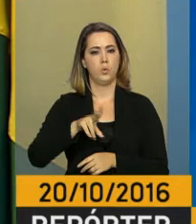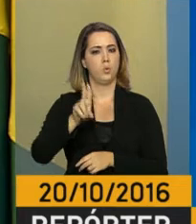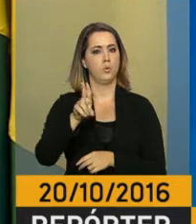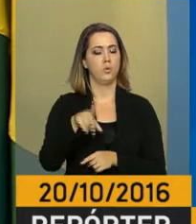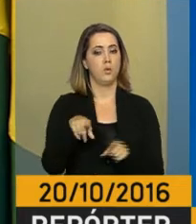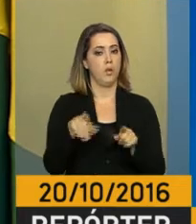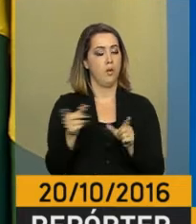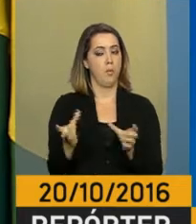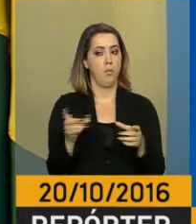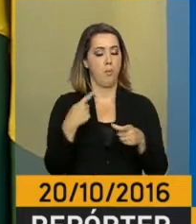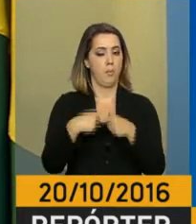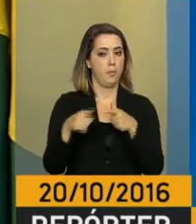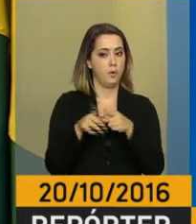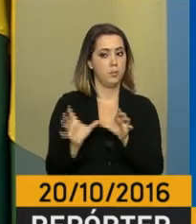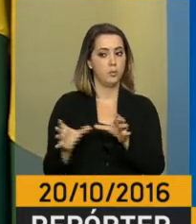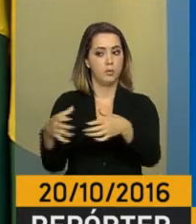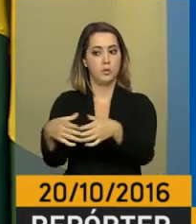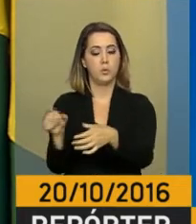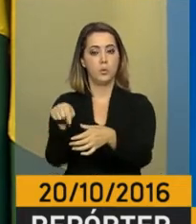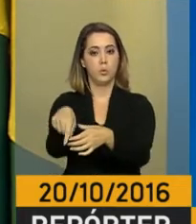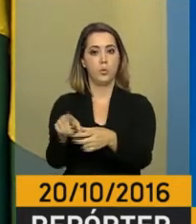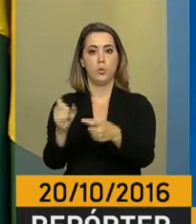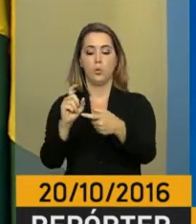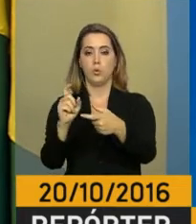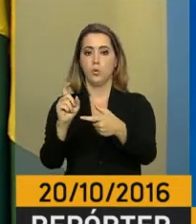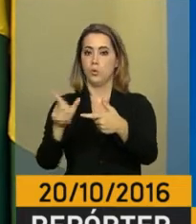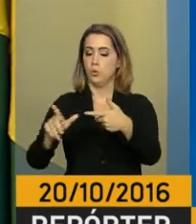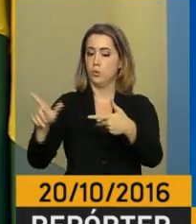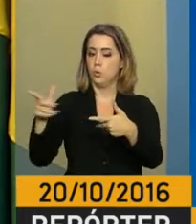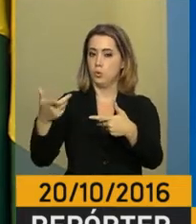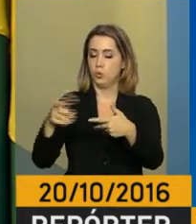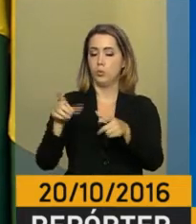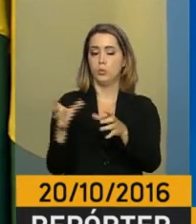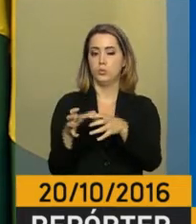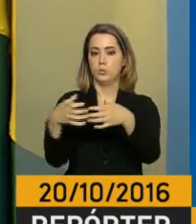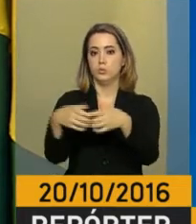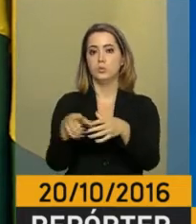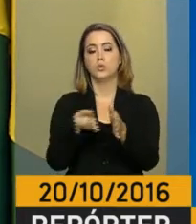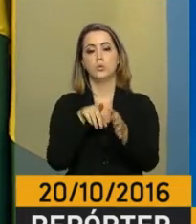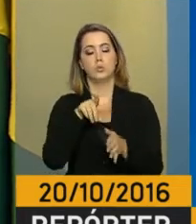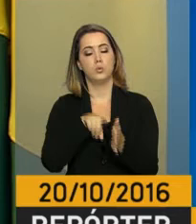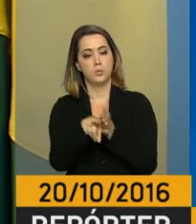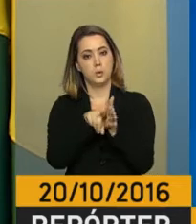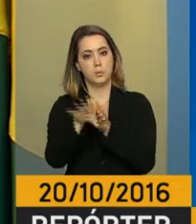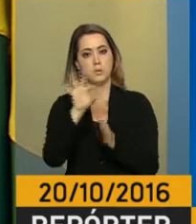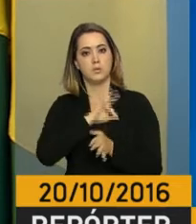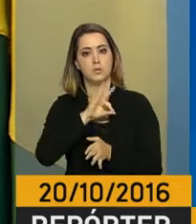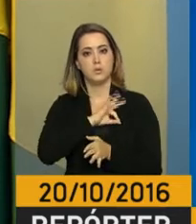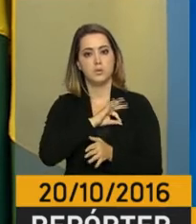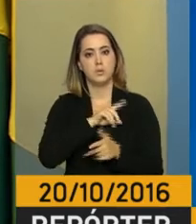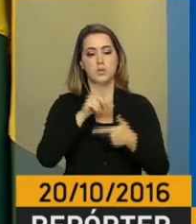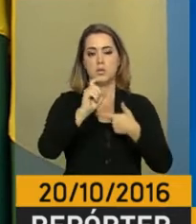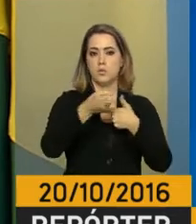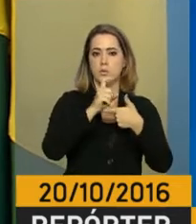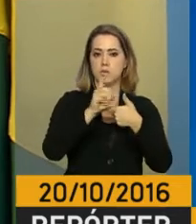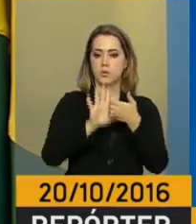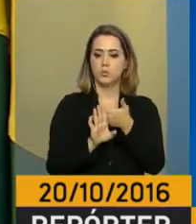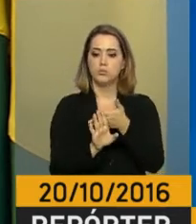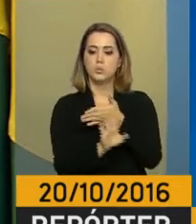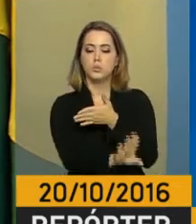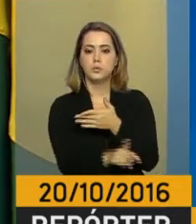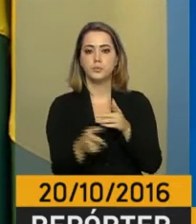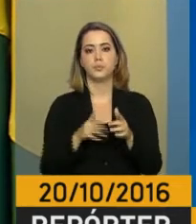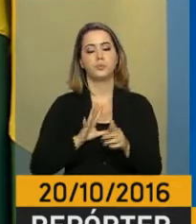decisões. É um sinal de amadurecimento democrático e que a todos sejam assegurados os direitos